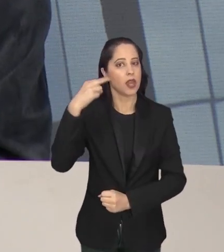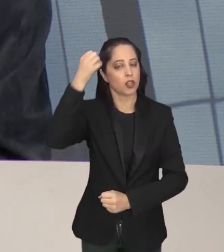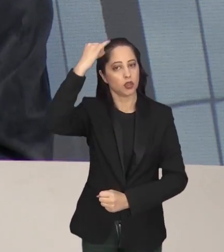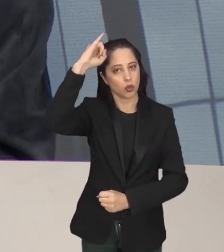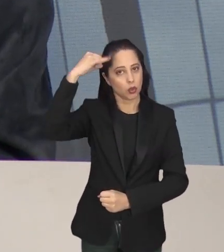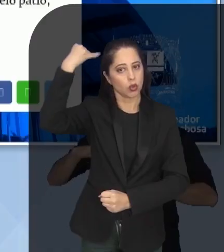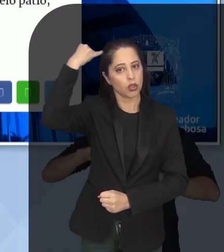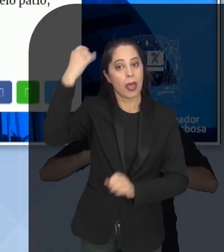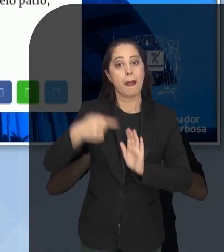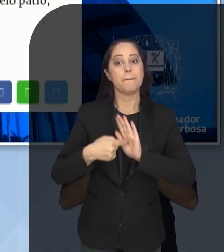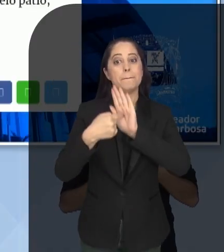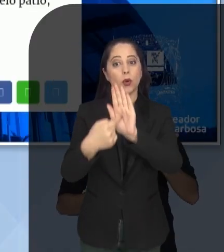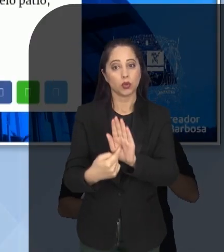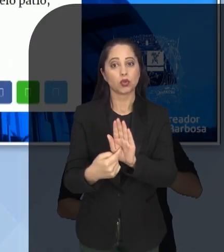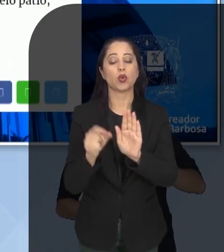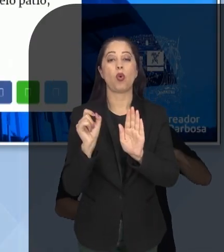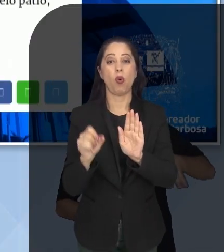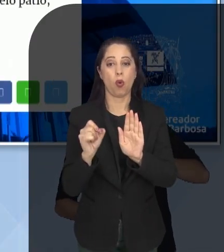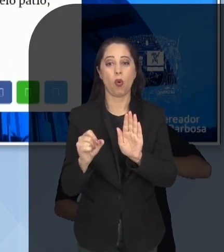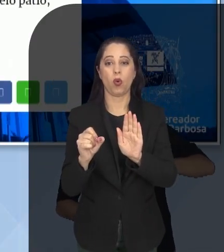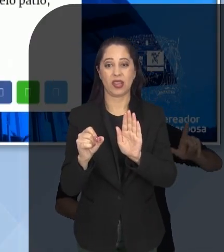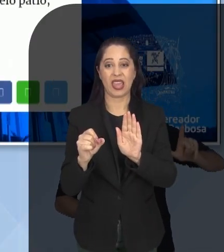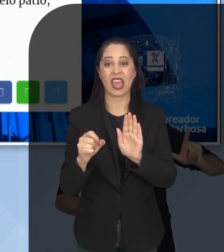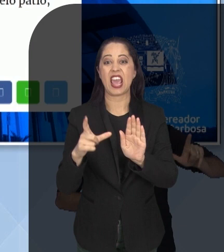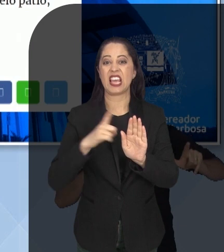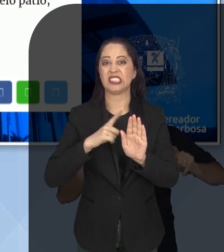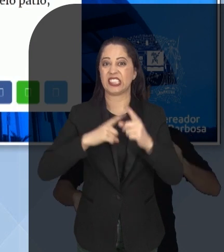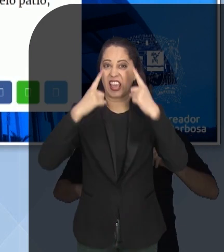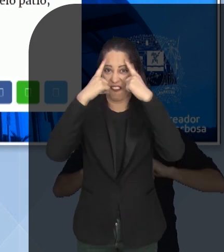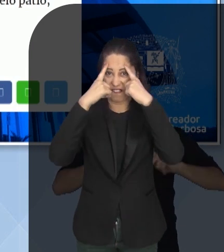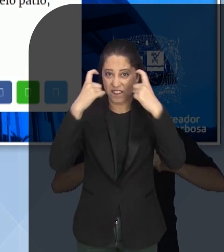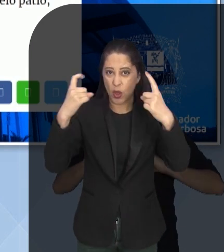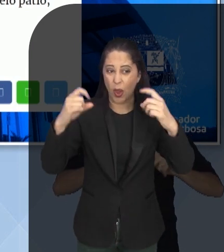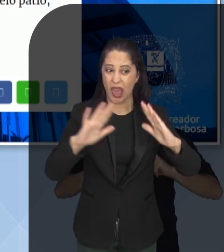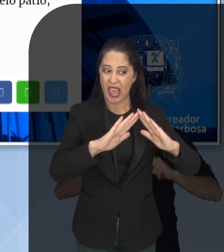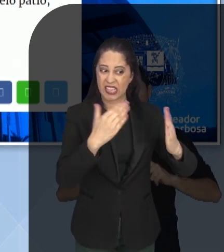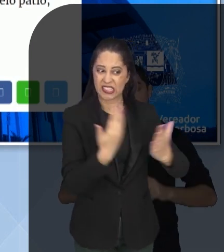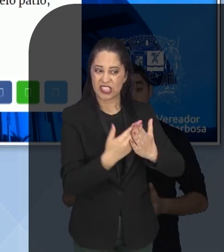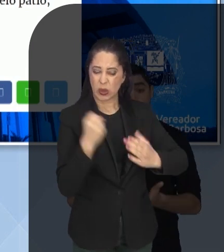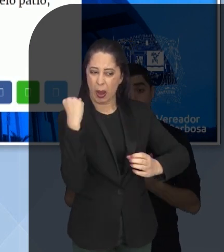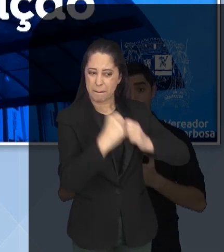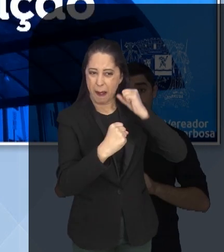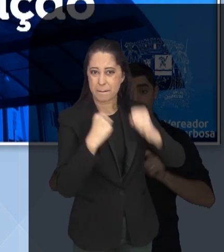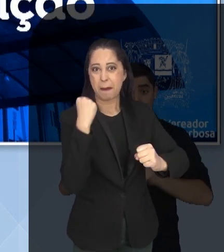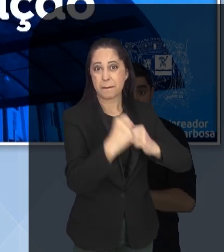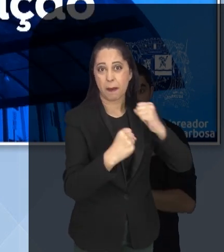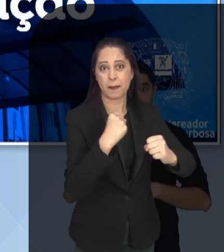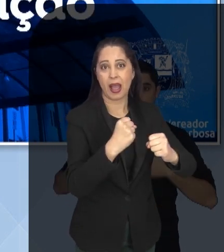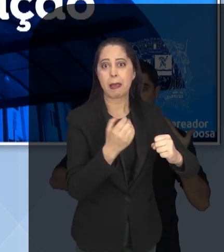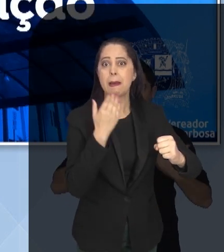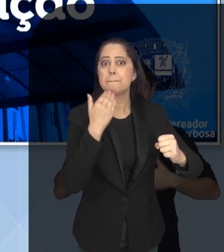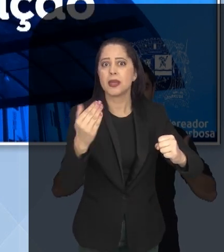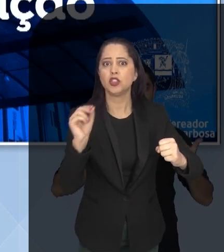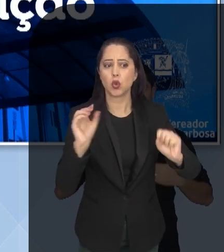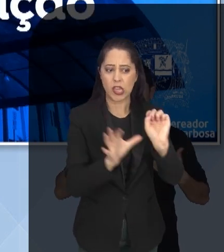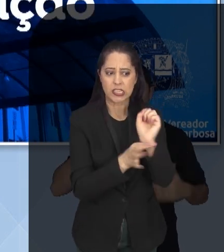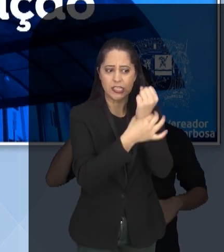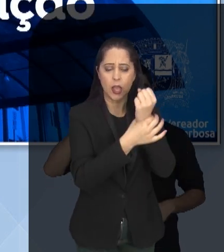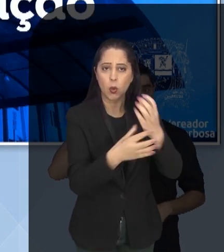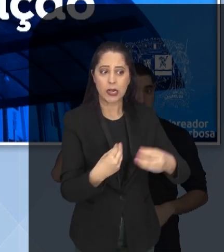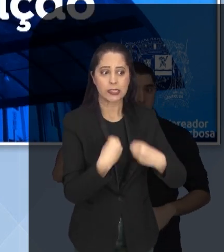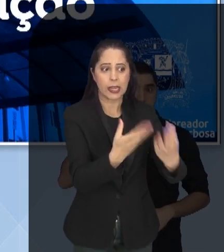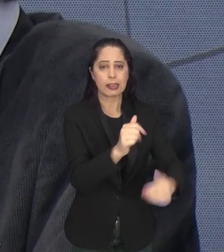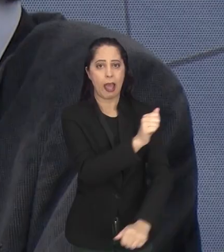Dr. José Cláudio mostrou a apreensão sobre ataques e violências em escolas e pediu a garantia de proteção